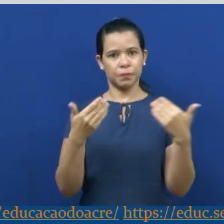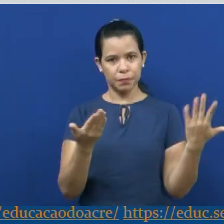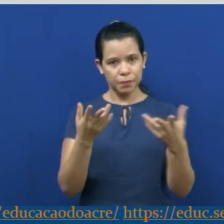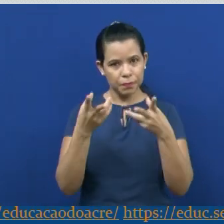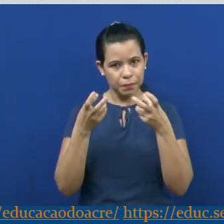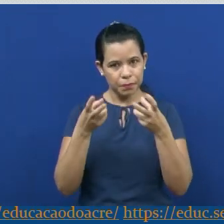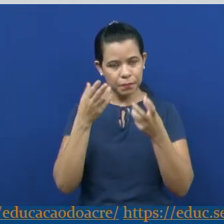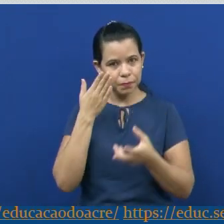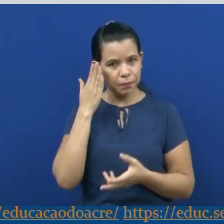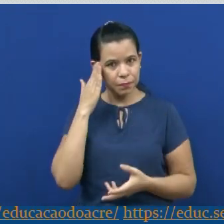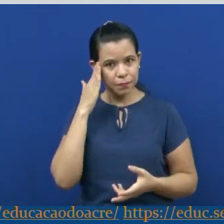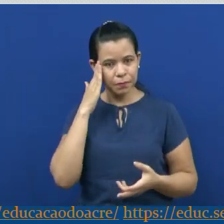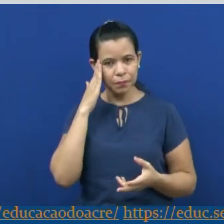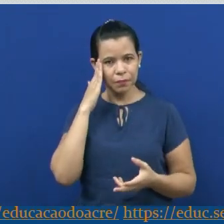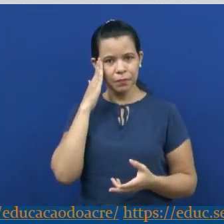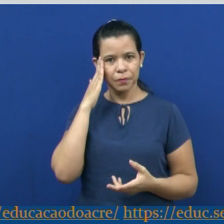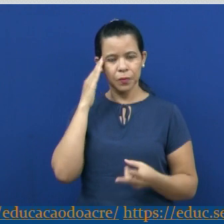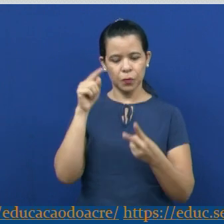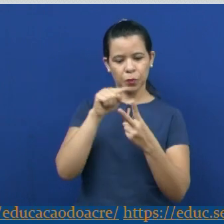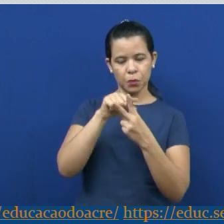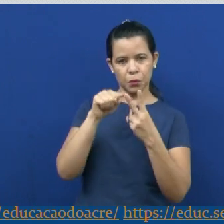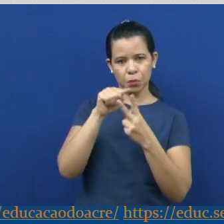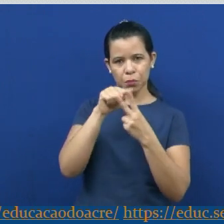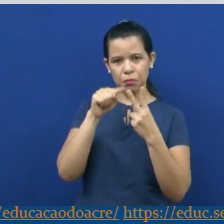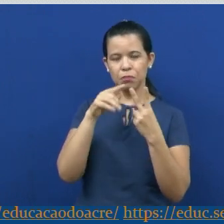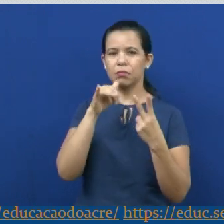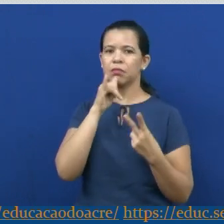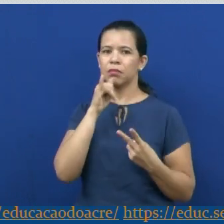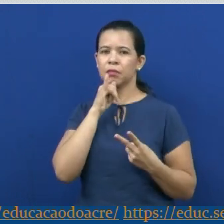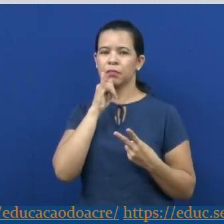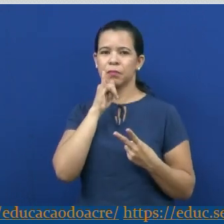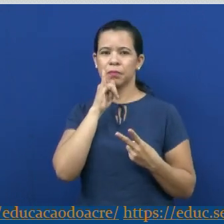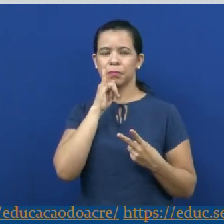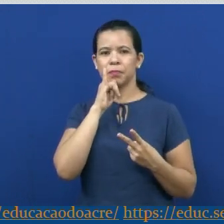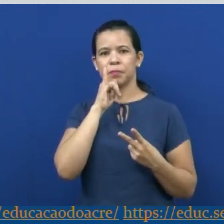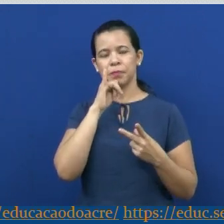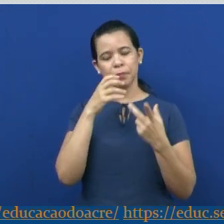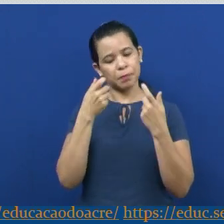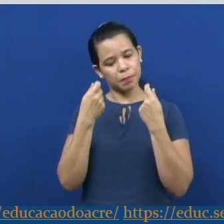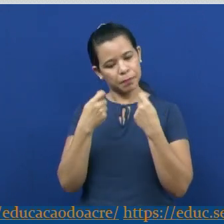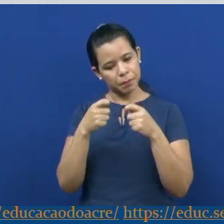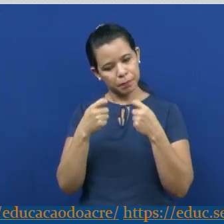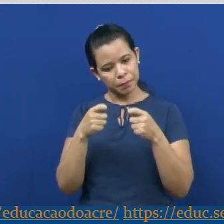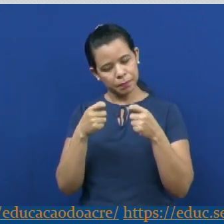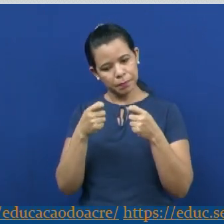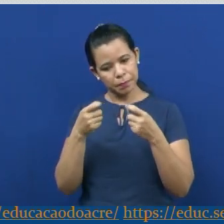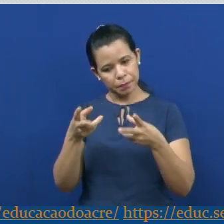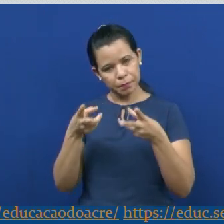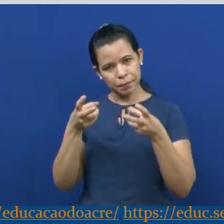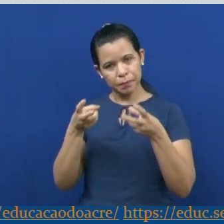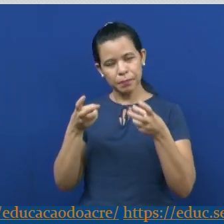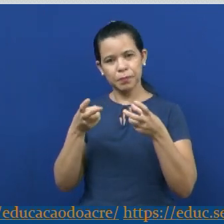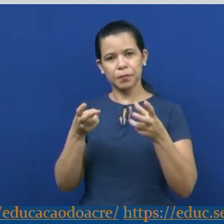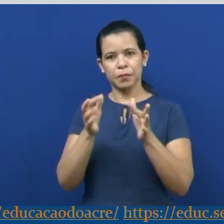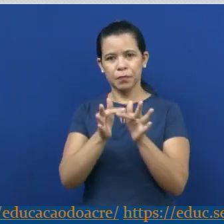que, nesses dois casos, nós podemos ver a função exponencial.